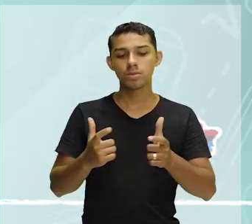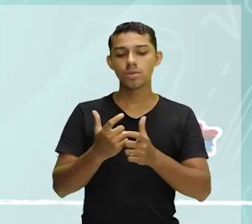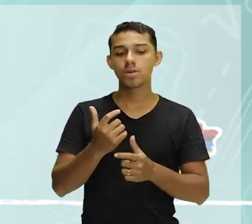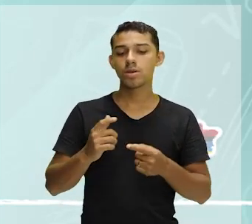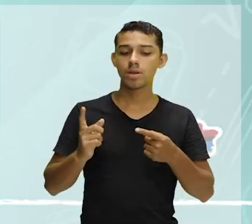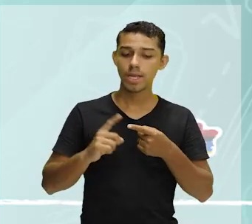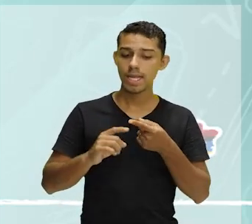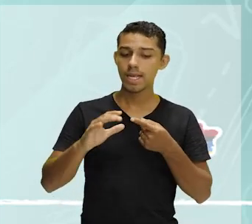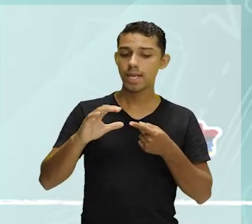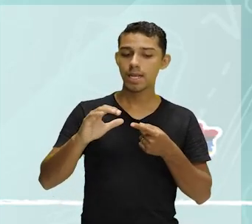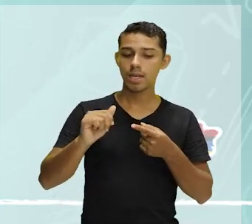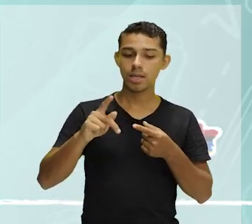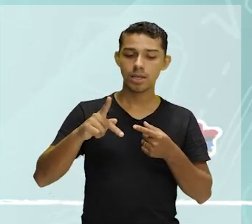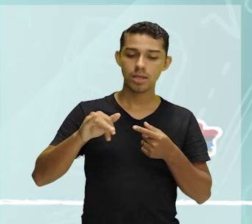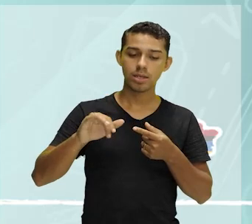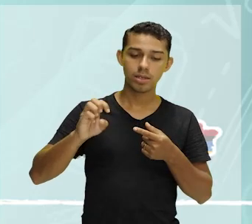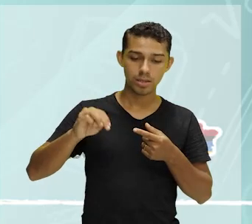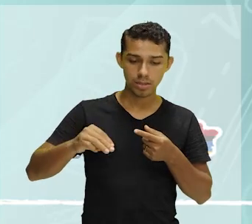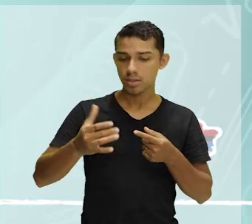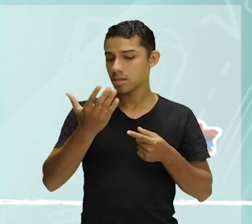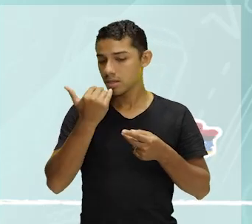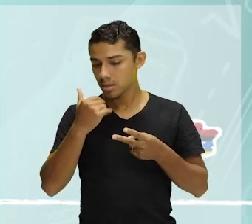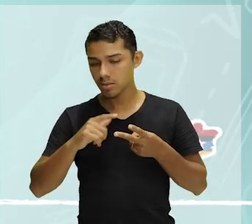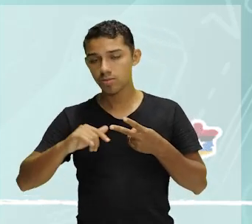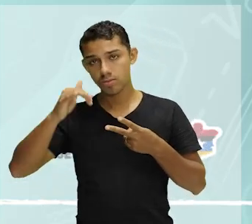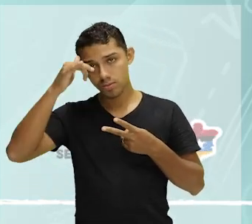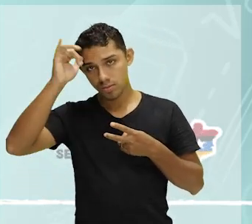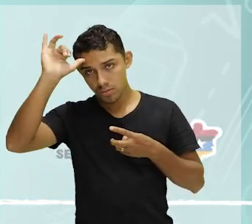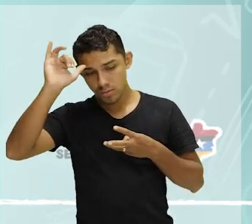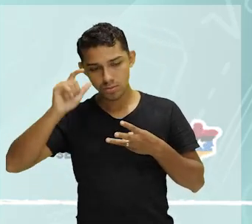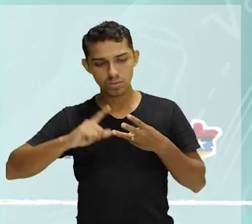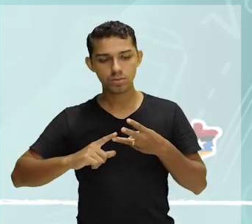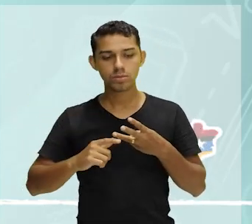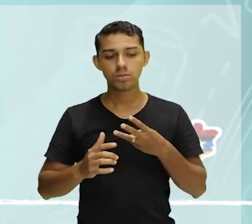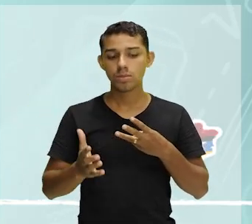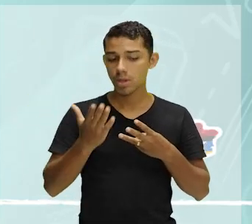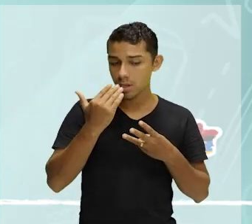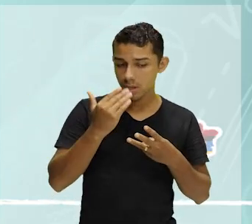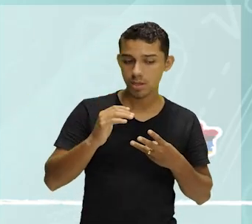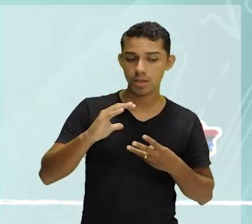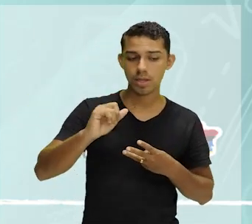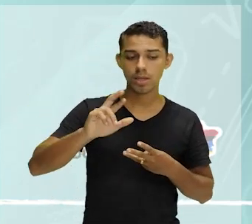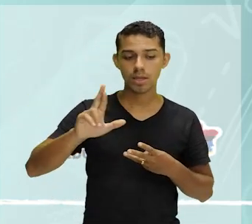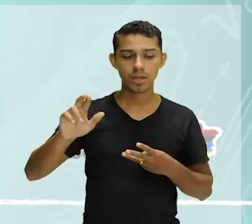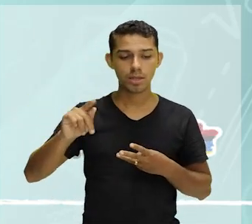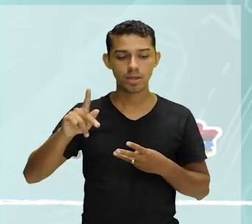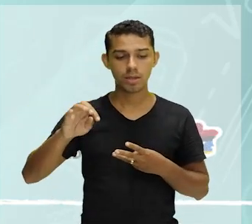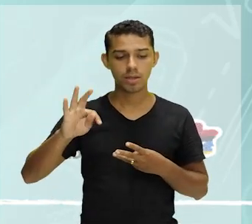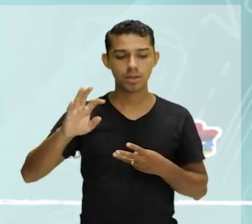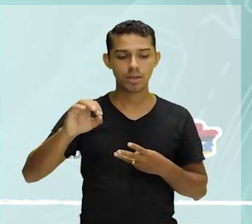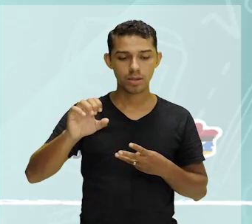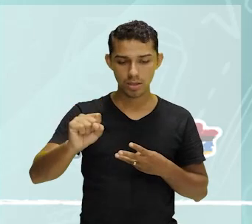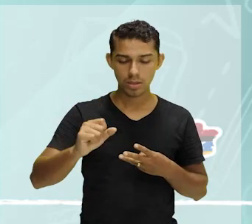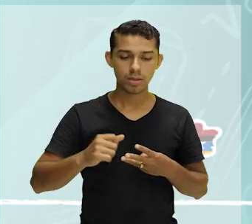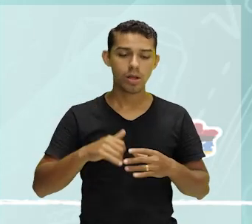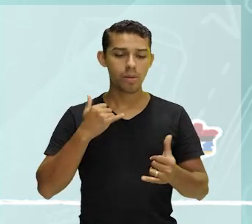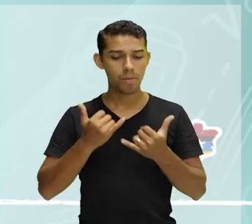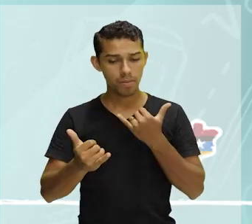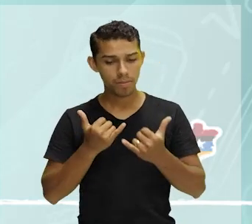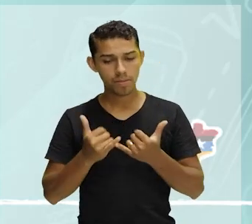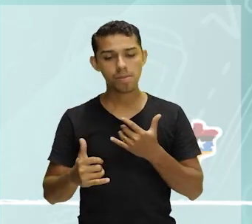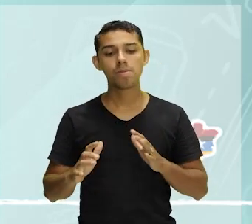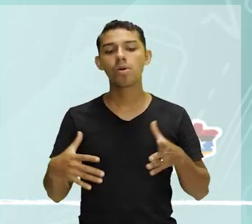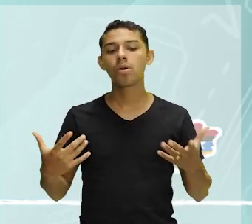Capim, que serve de alimento para bois, que serve de alimento para carrapatos. São semelhantes, respectivamente,